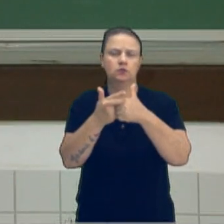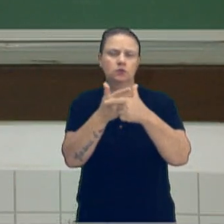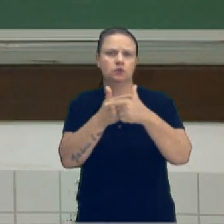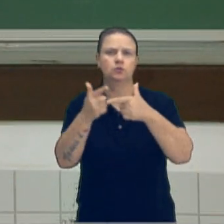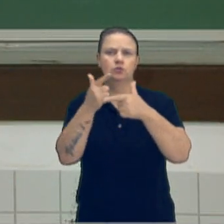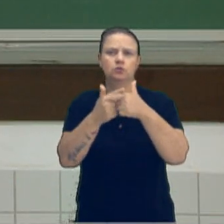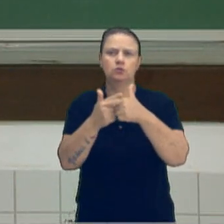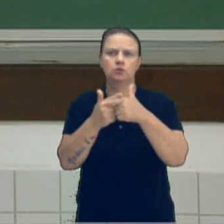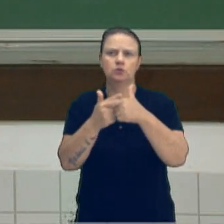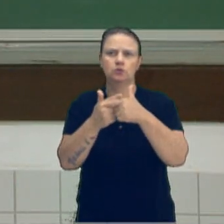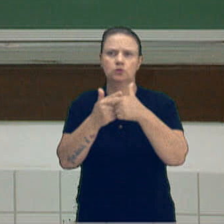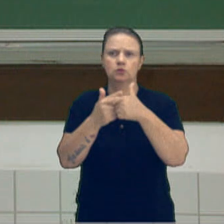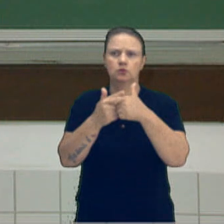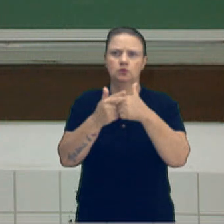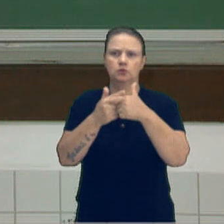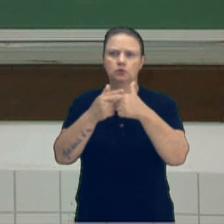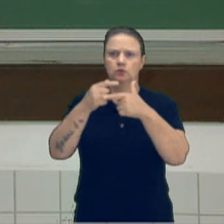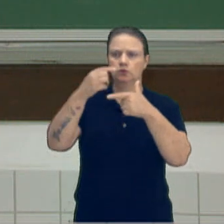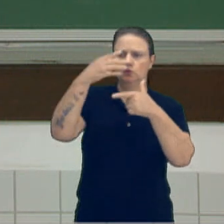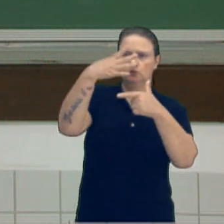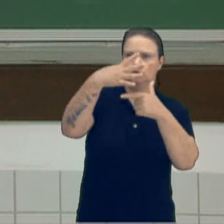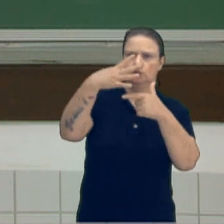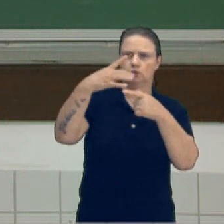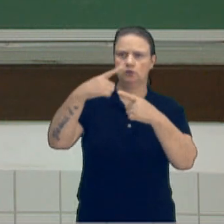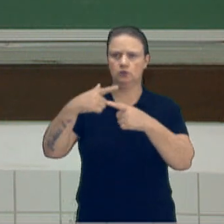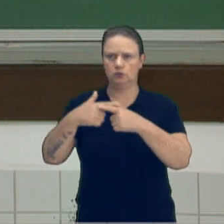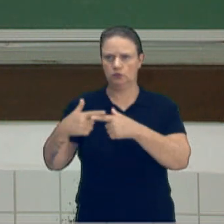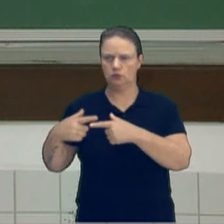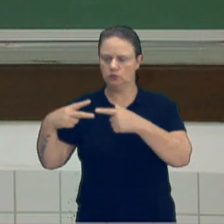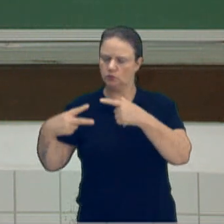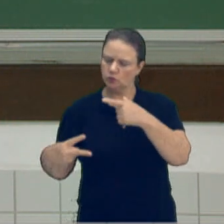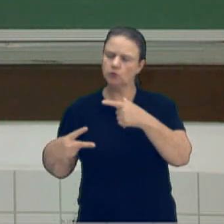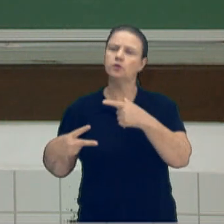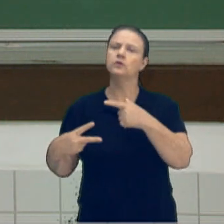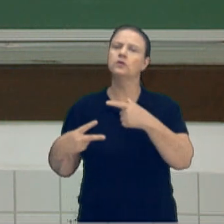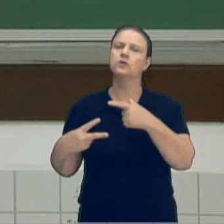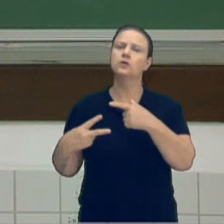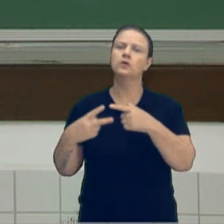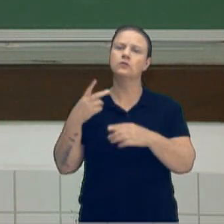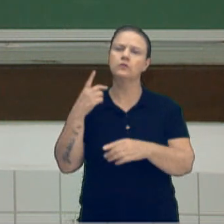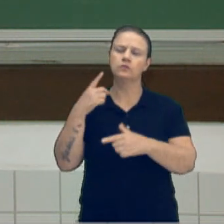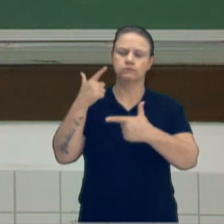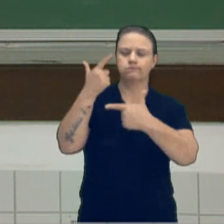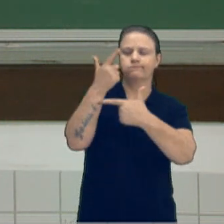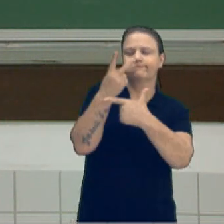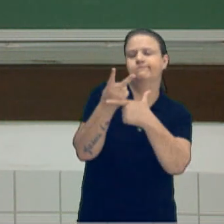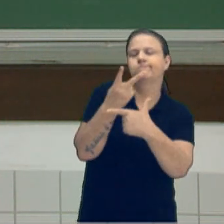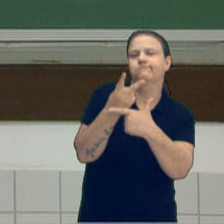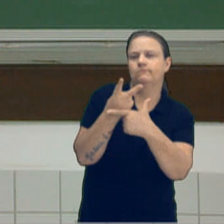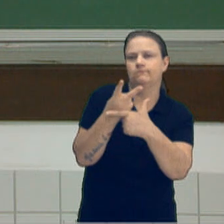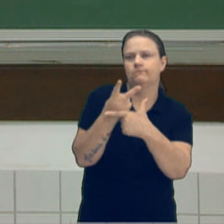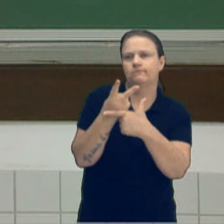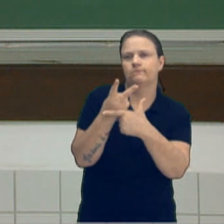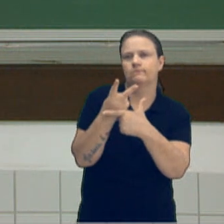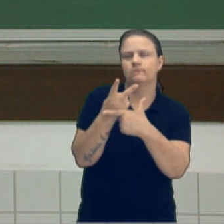4 e o denominador por 2, tá? E daí a gente chega na resposta final de 8 mais